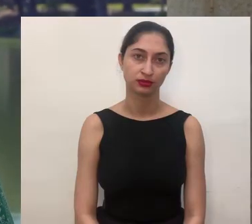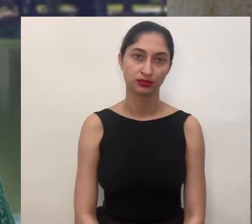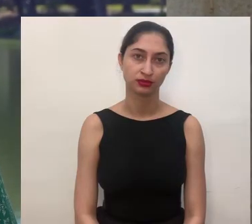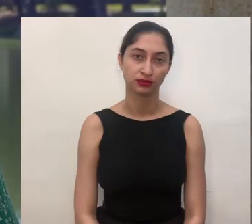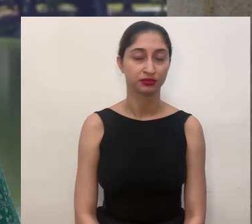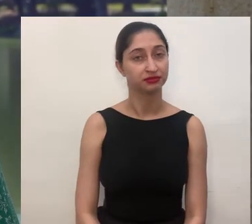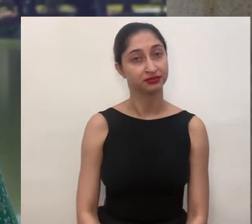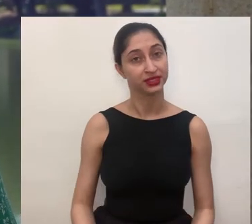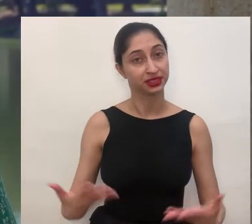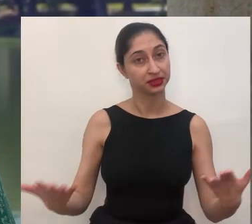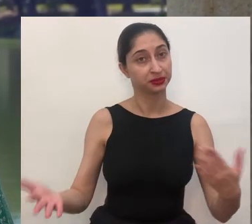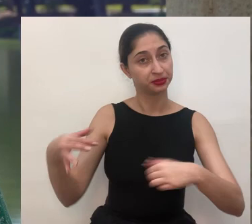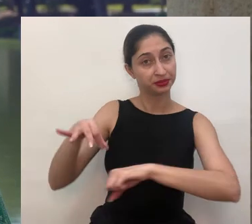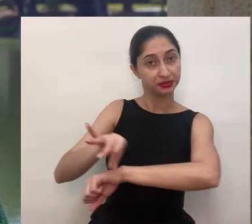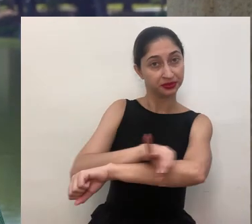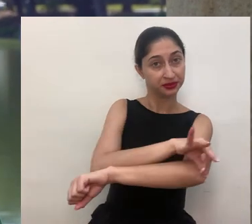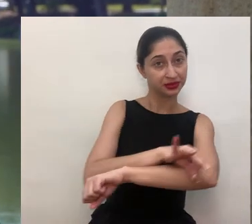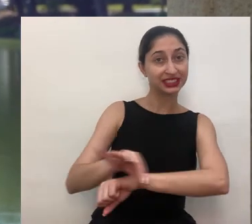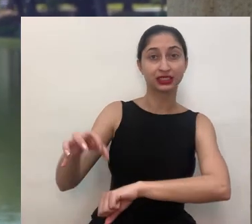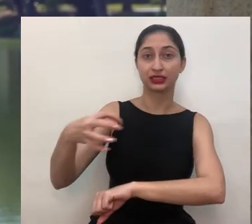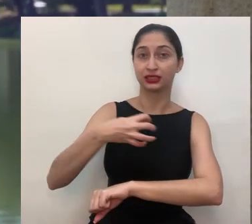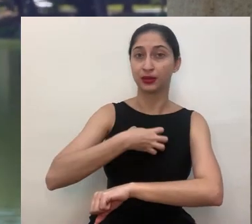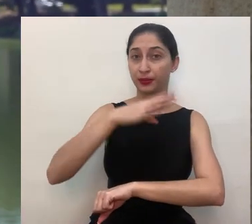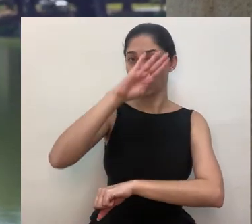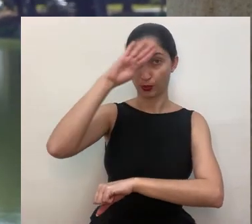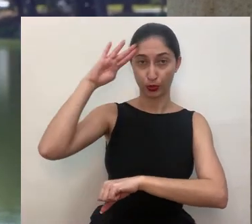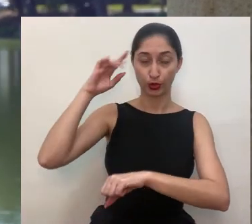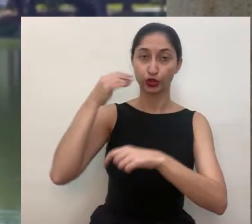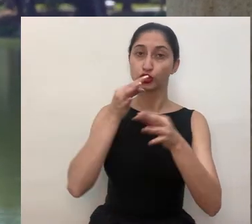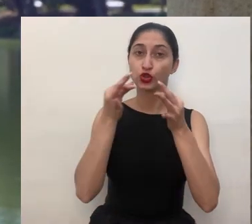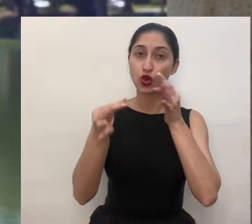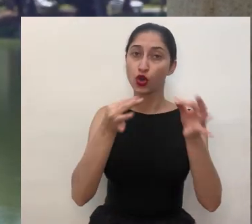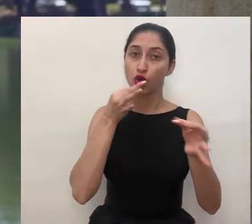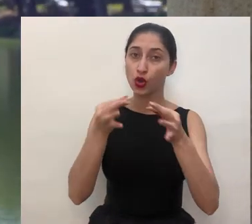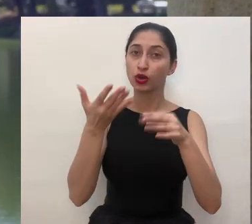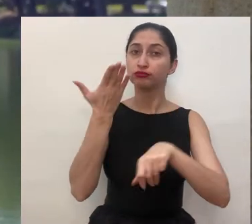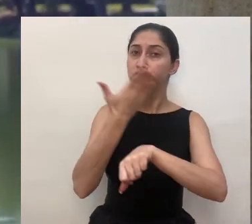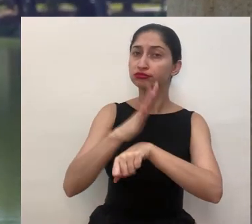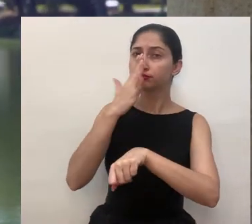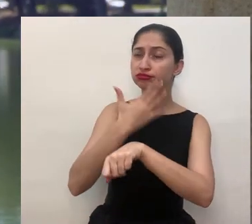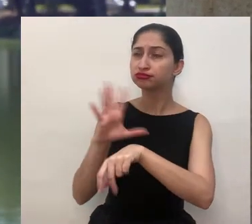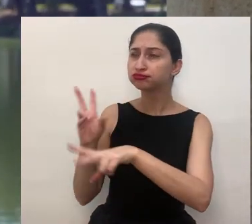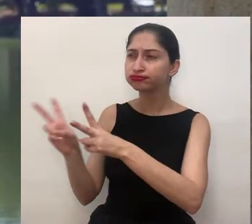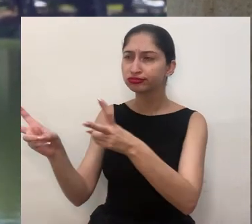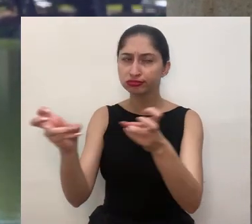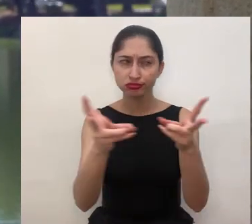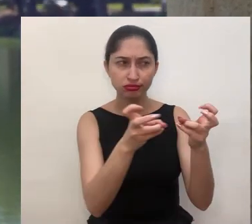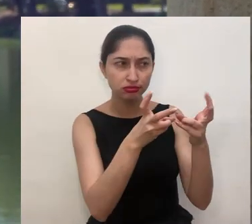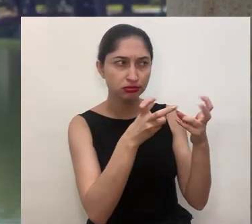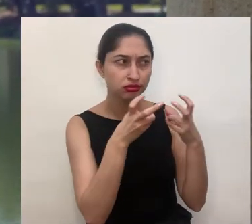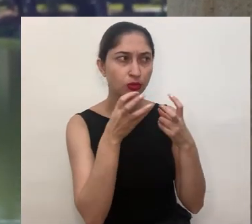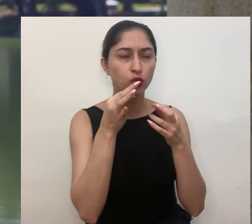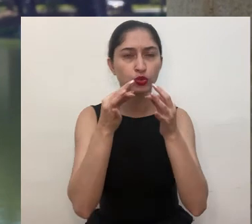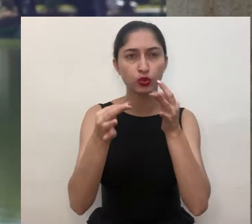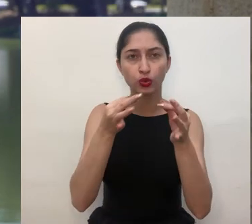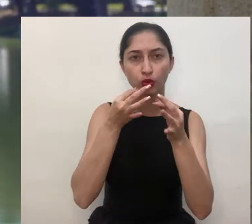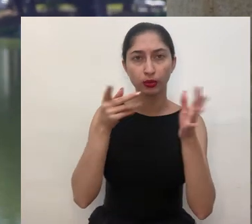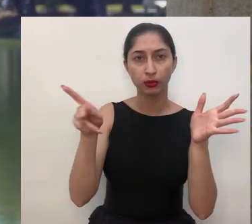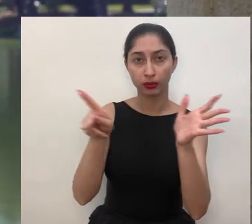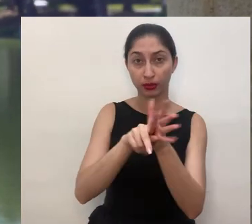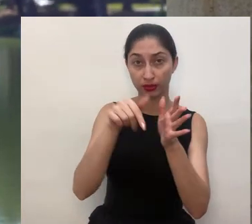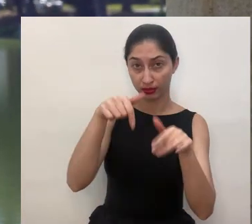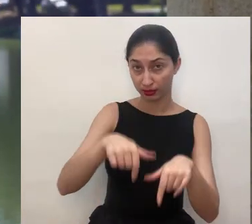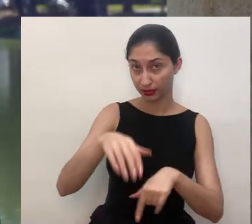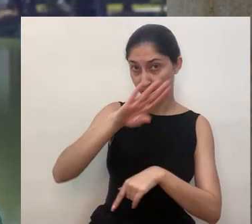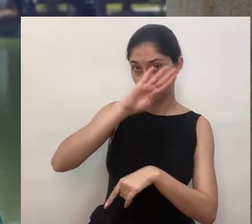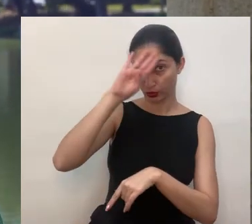Este foi a Arquitetura dos Sentidos Pampulha Sonora, um exercício de percepção e exploração dos sons da paisagem sonora da Pampulha.